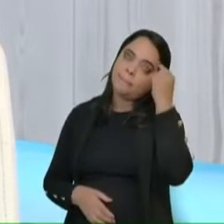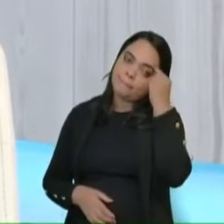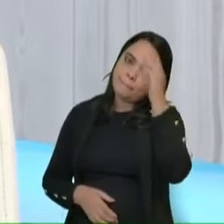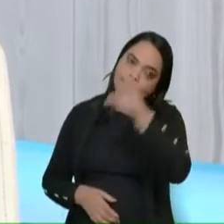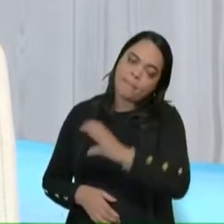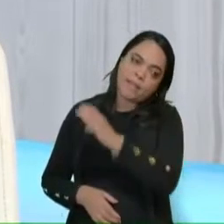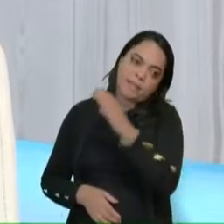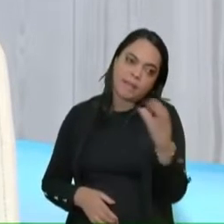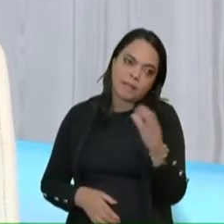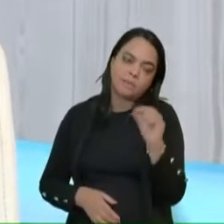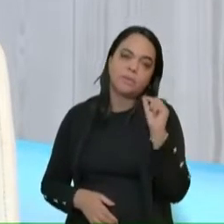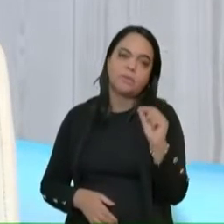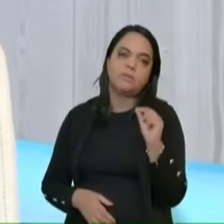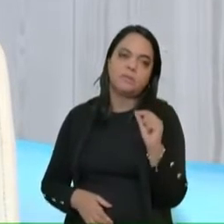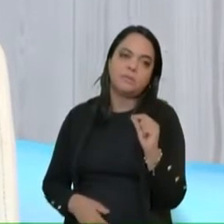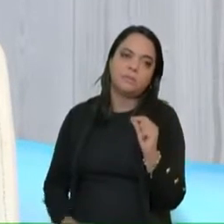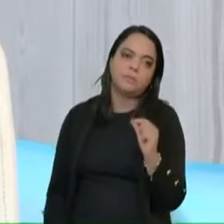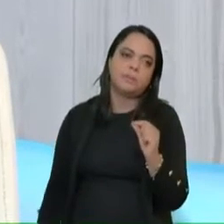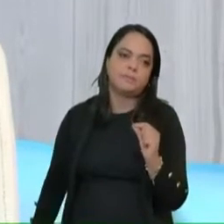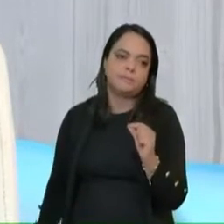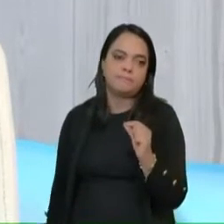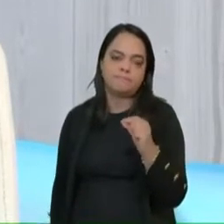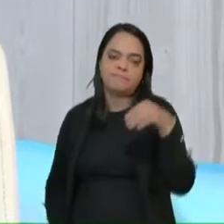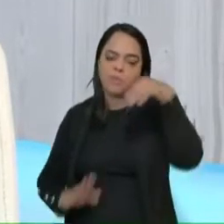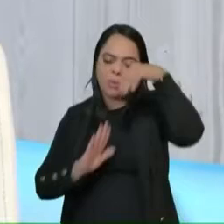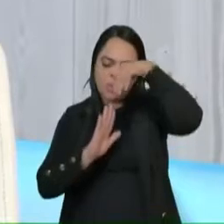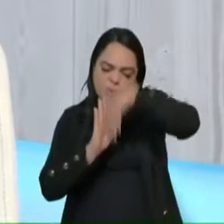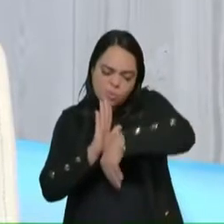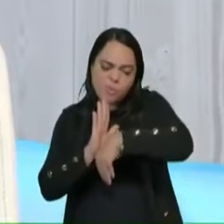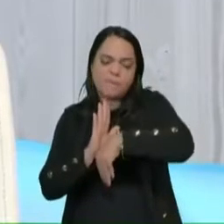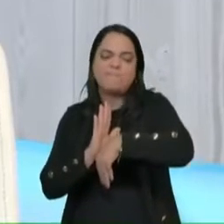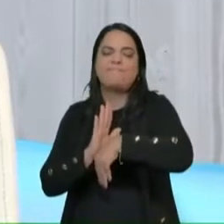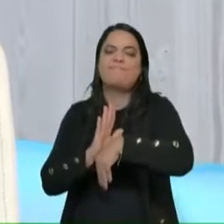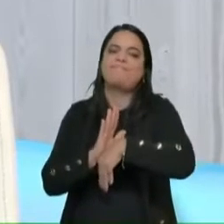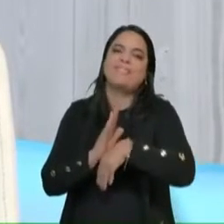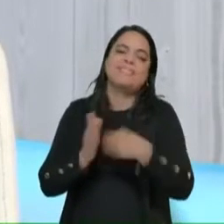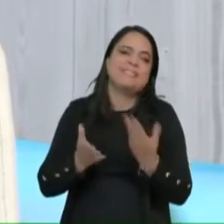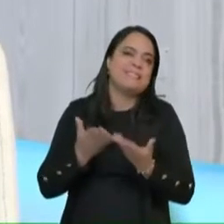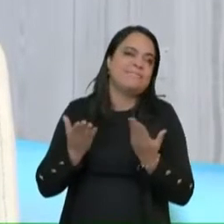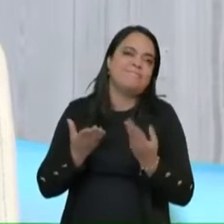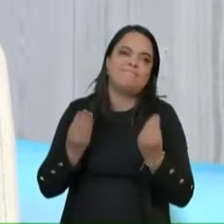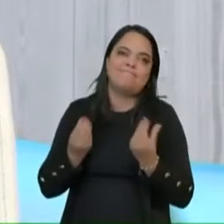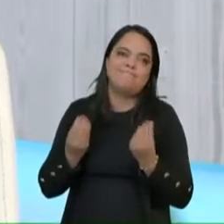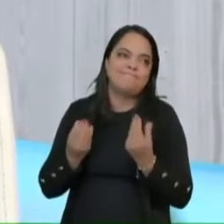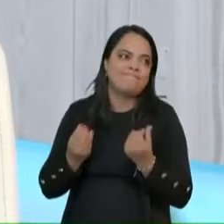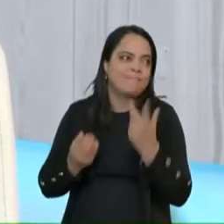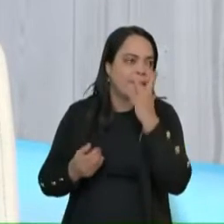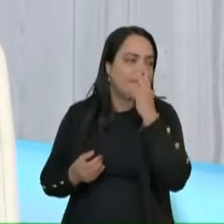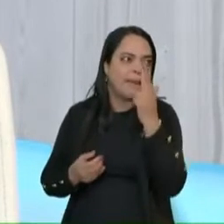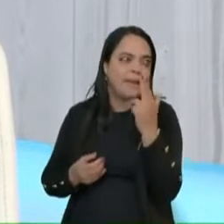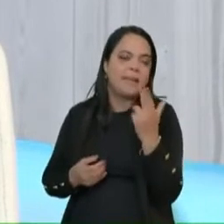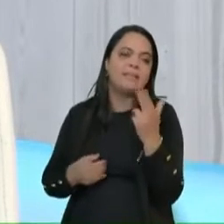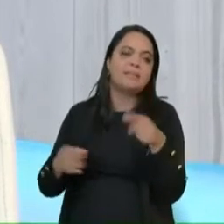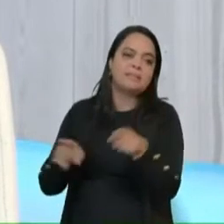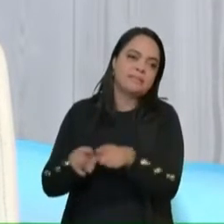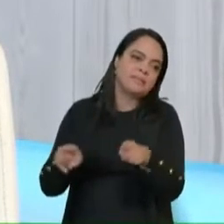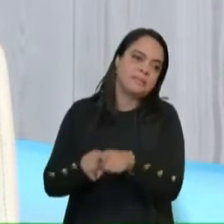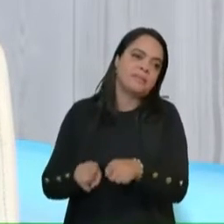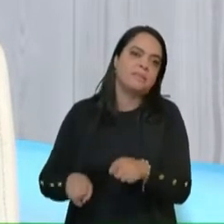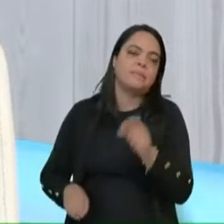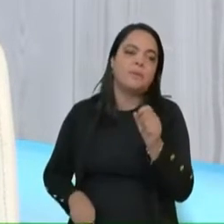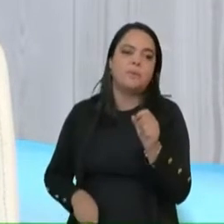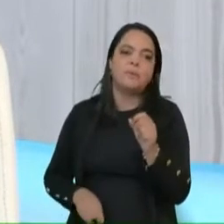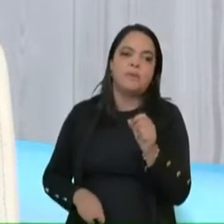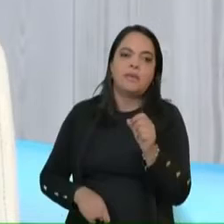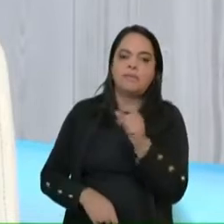catolicismo com essa com essa queda né não sei esse declínio digamos ele tende também a uma